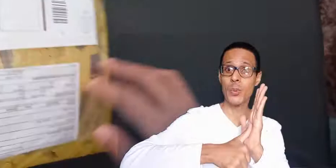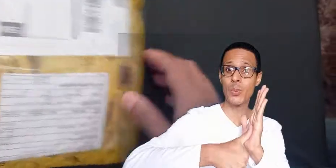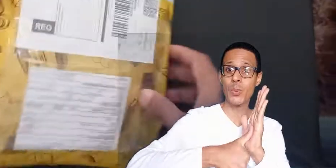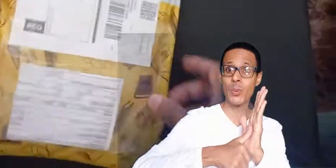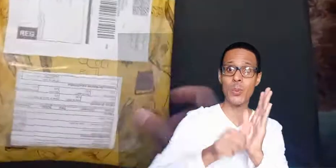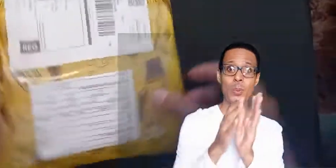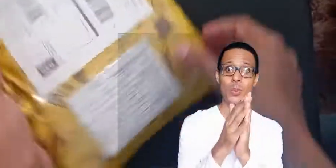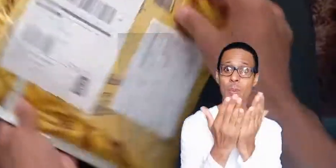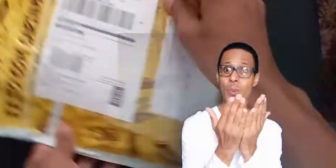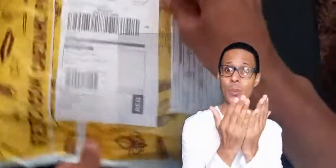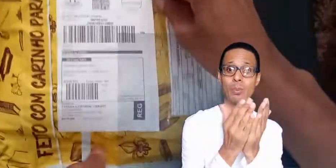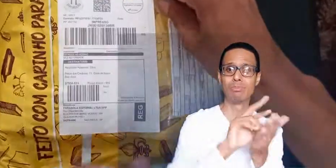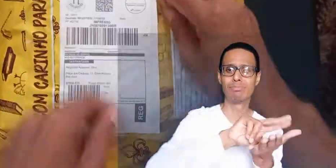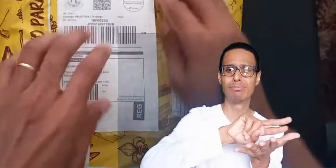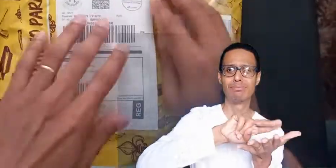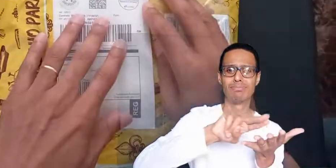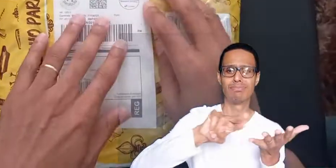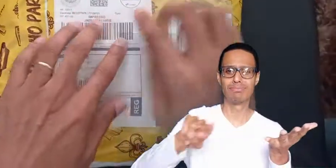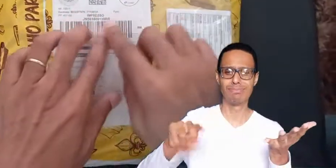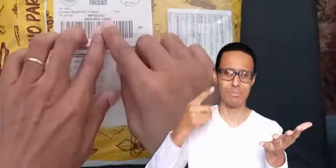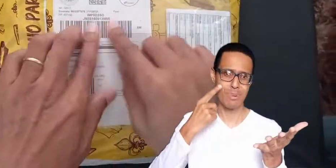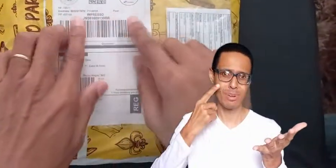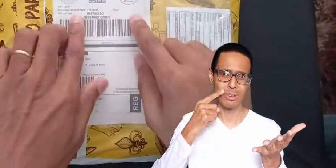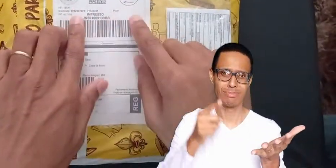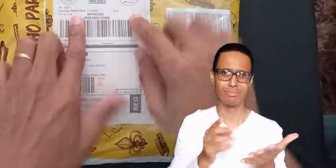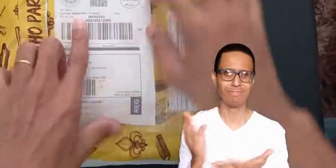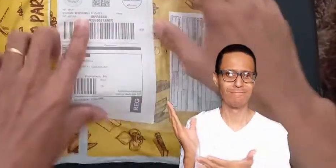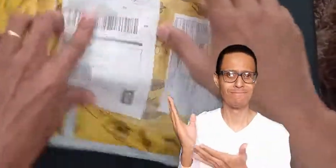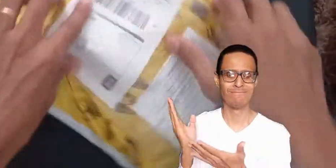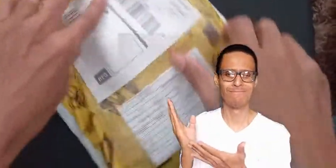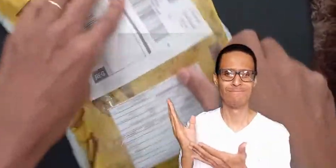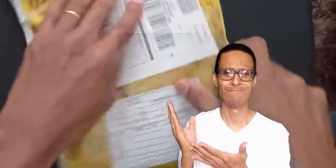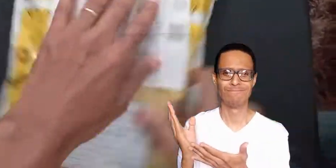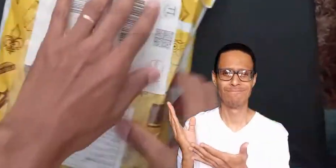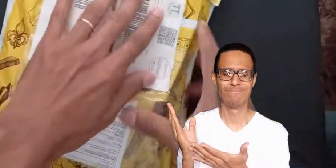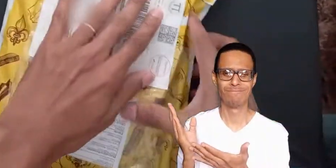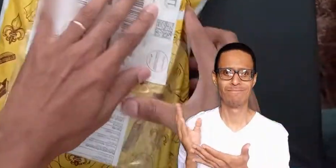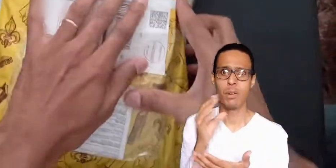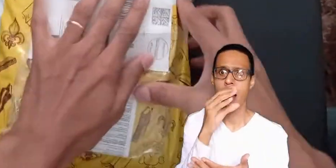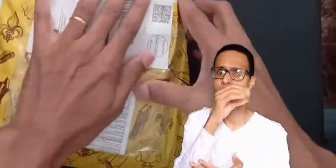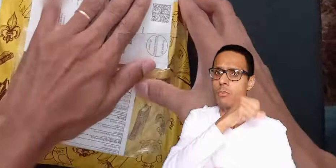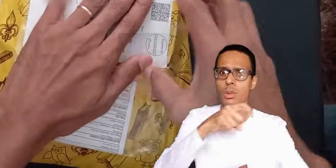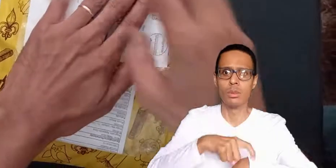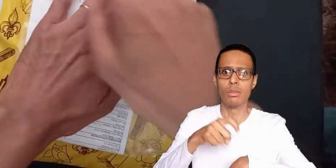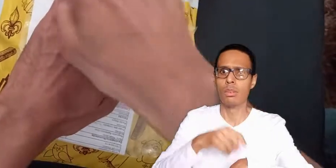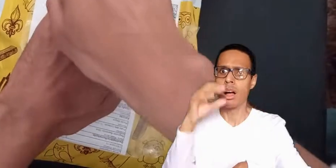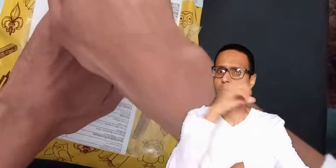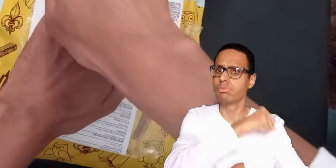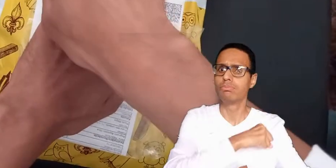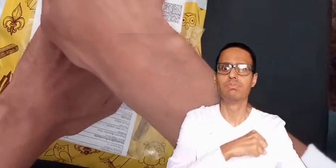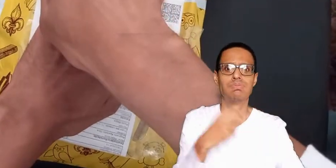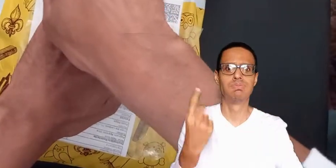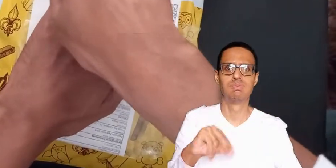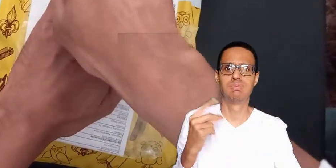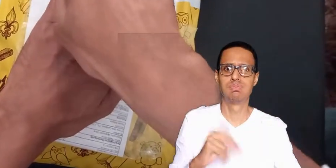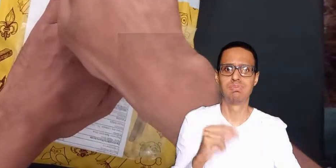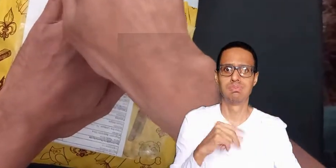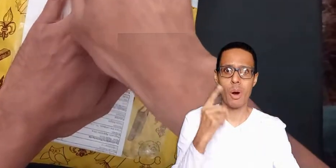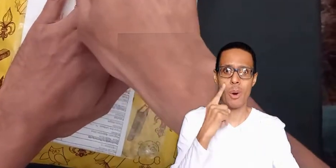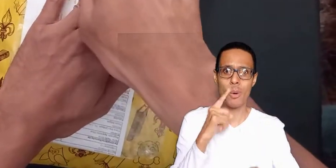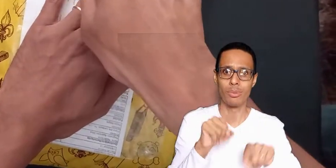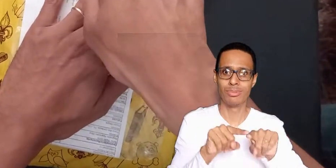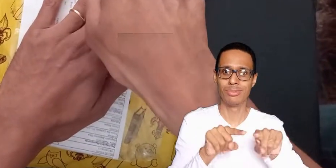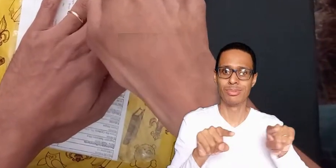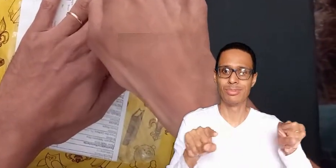Então temos aí todos os dados, chegou com muito rápido e foi feito com carinho